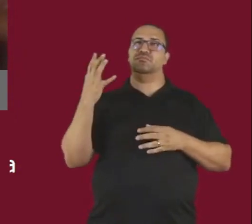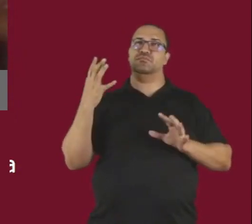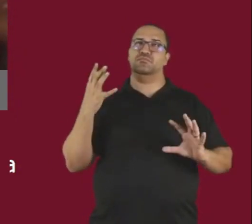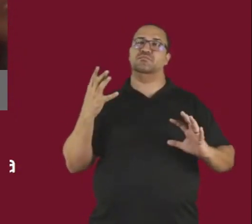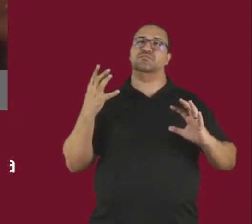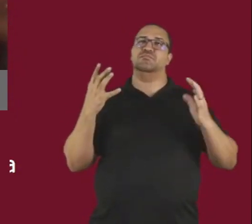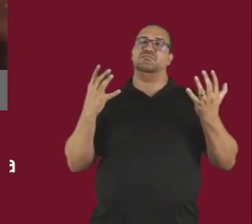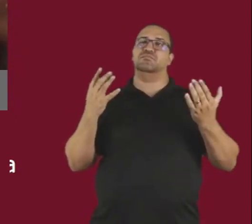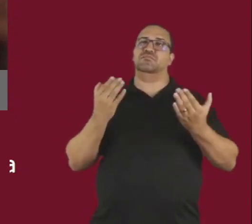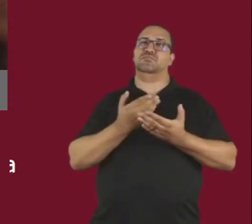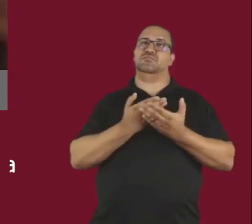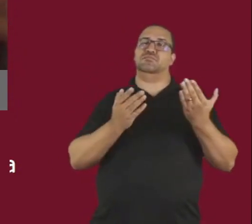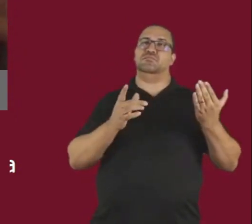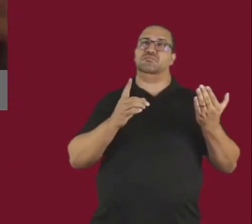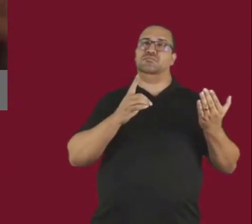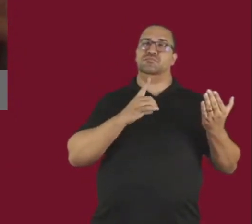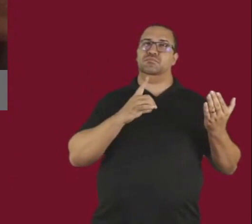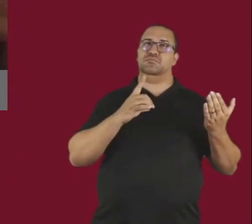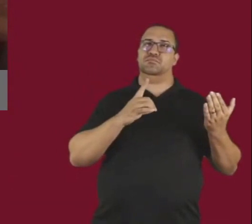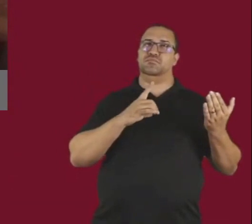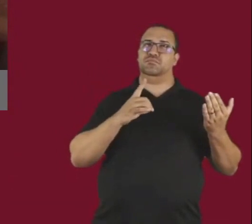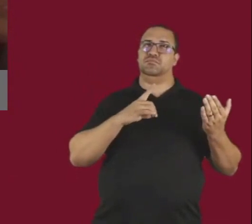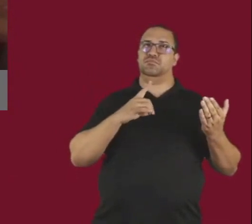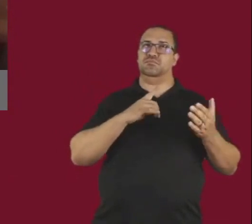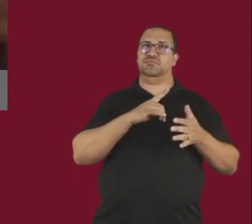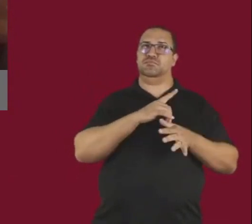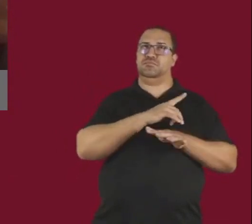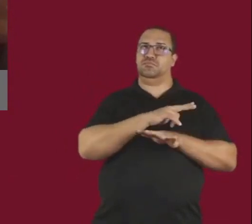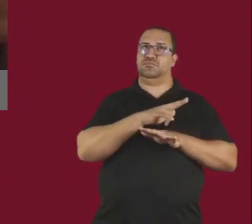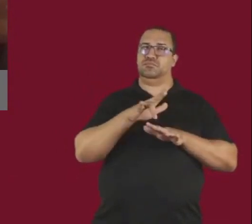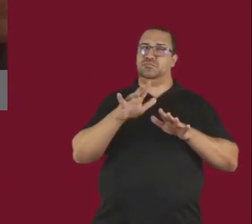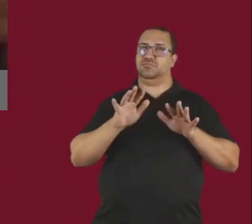de resistência é uma resistência de muitos finais de mundo.